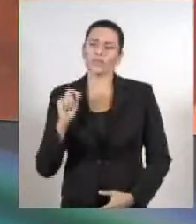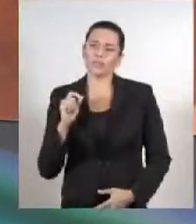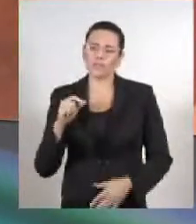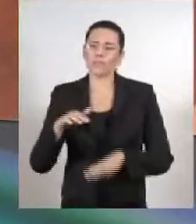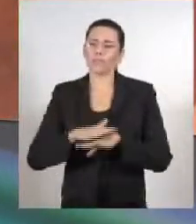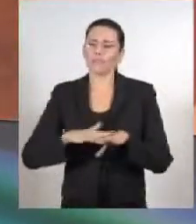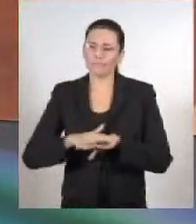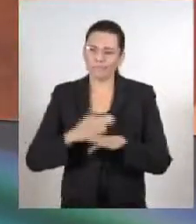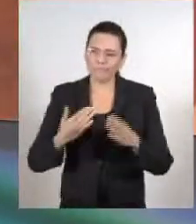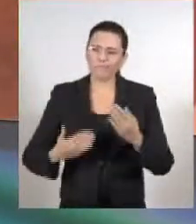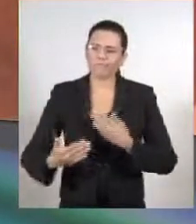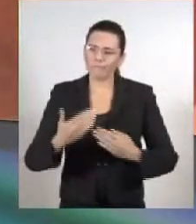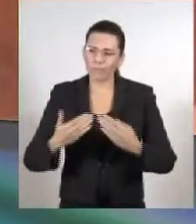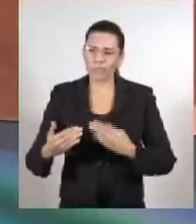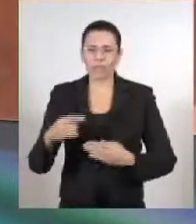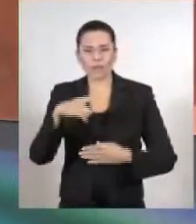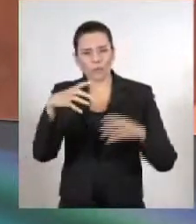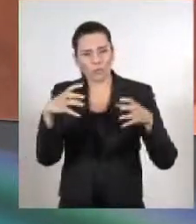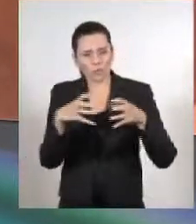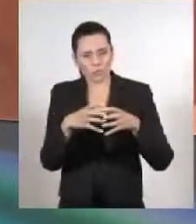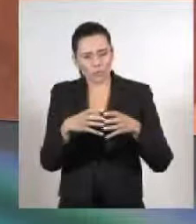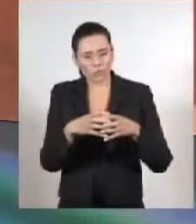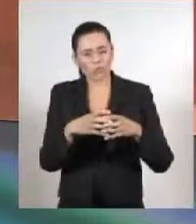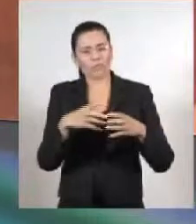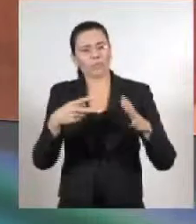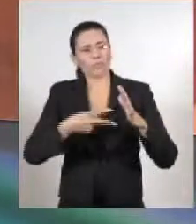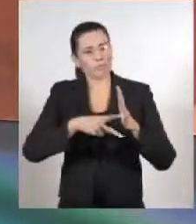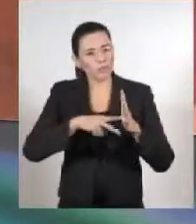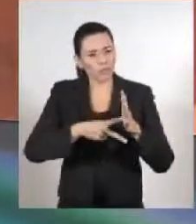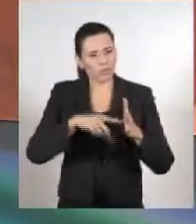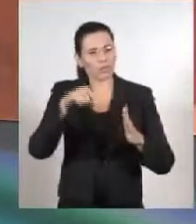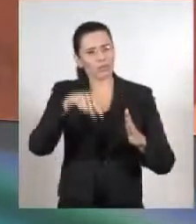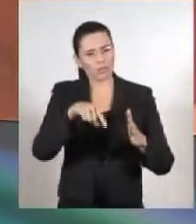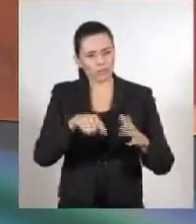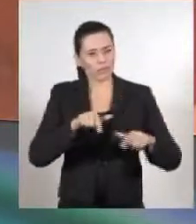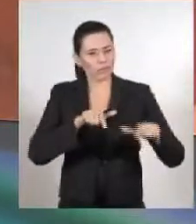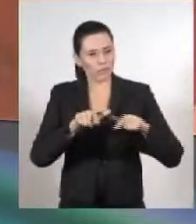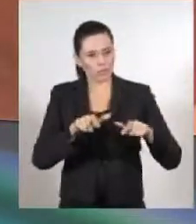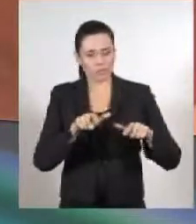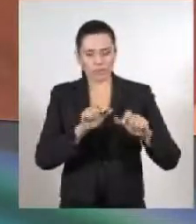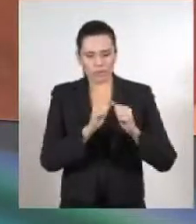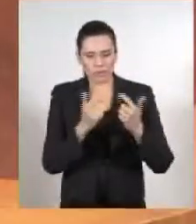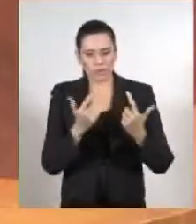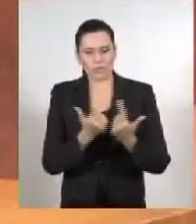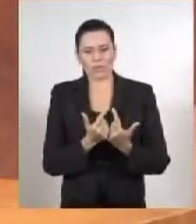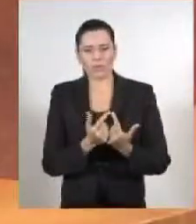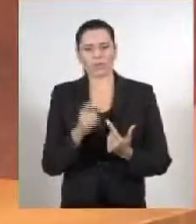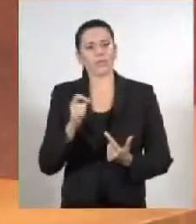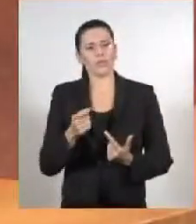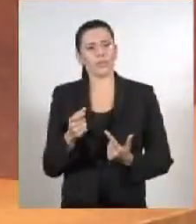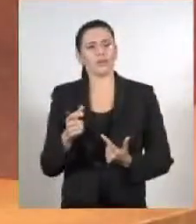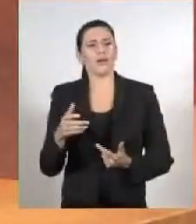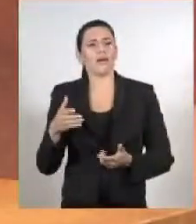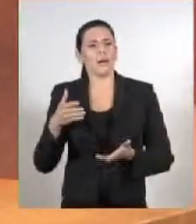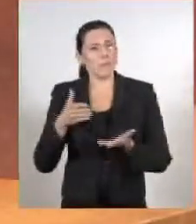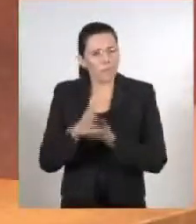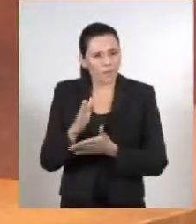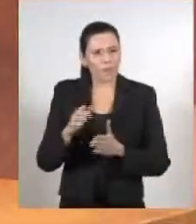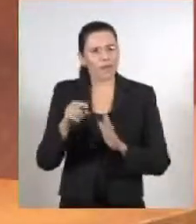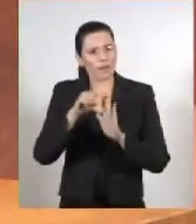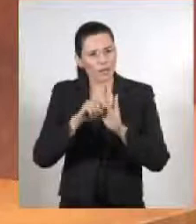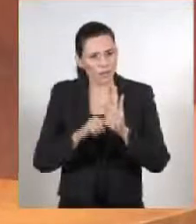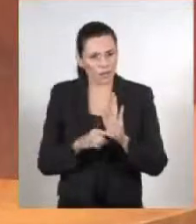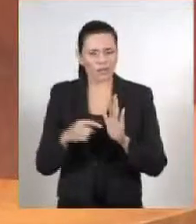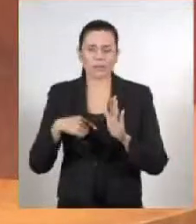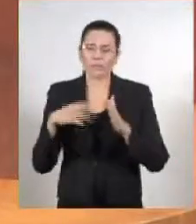comissão realmente que compõe esta casa e vai chegar no entendimento que realmente permita, né, este avanço salarial que vossas excelências estão